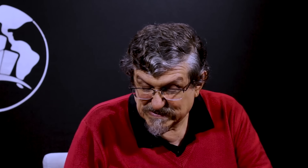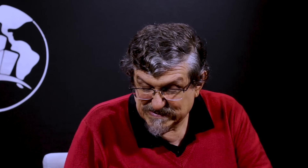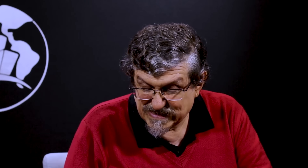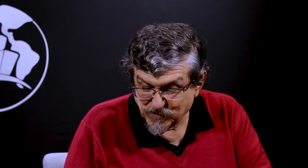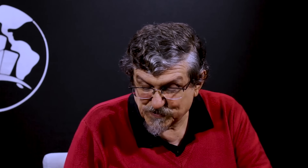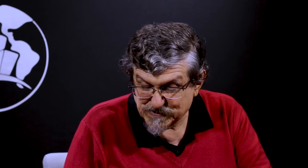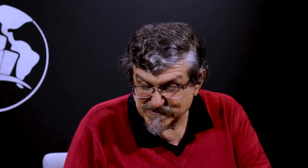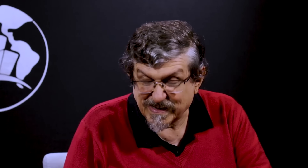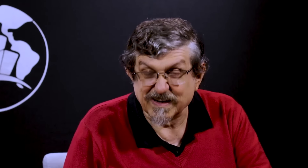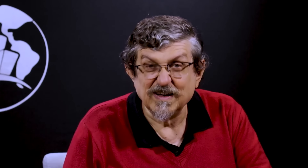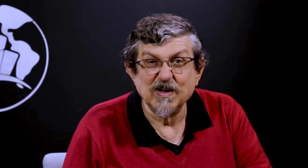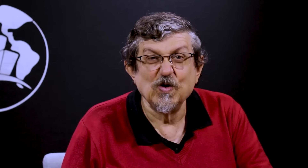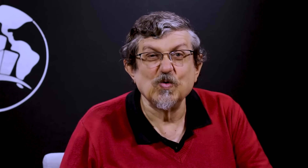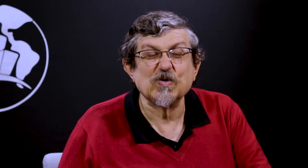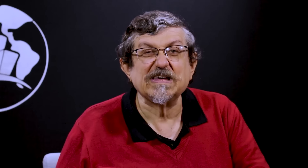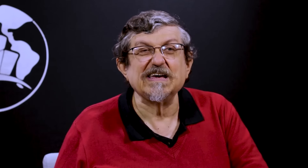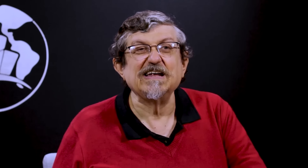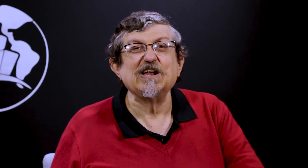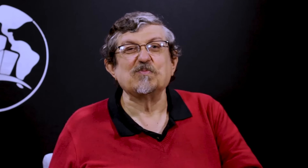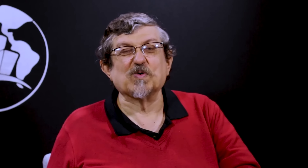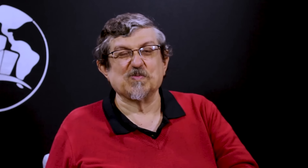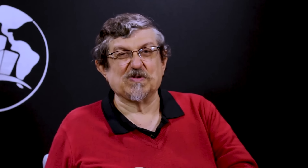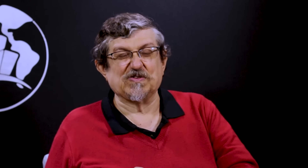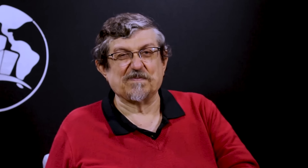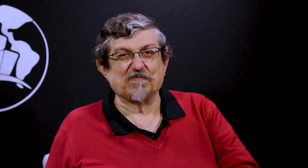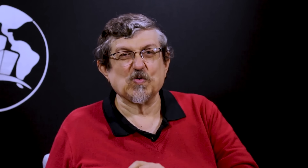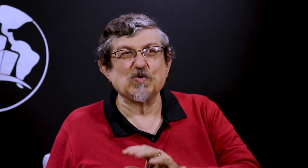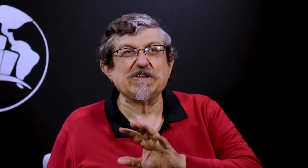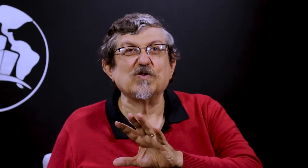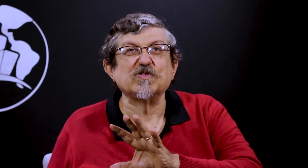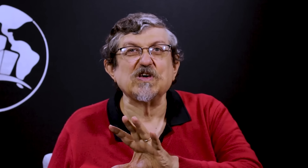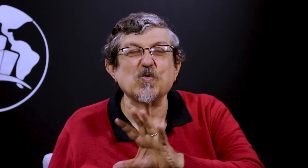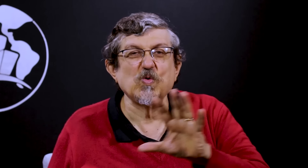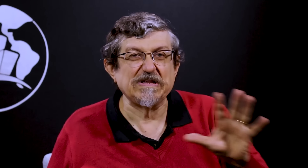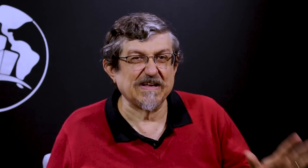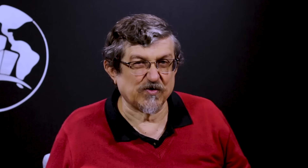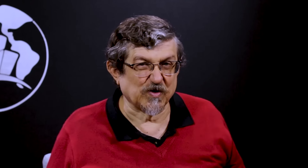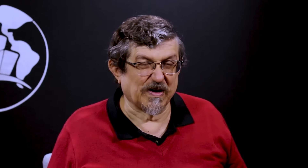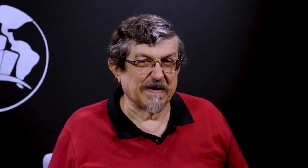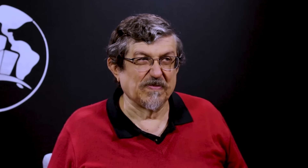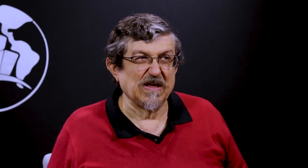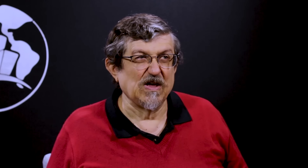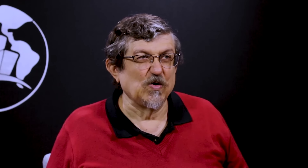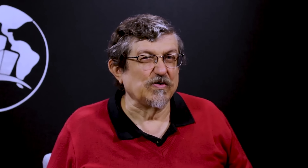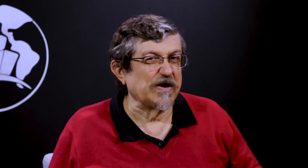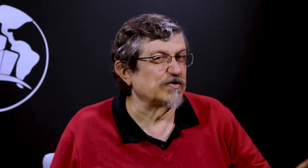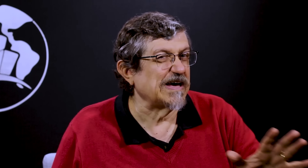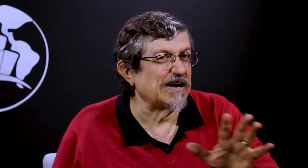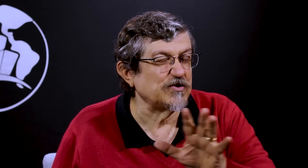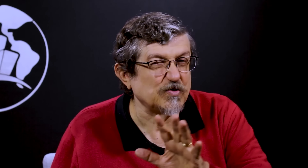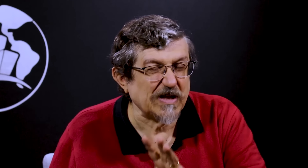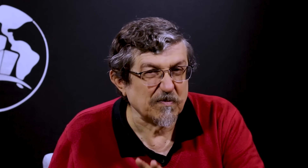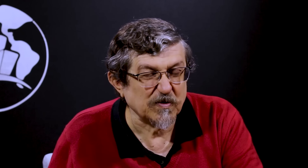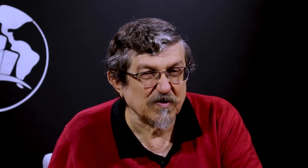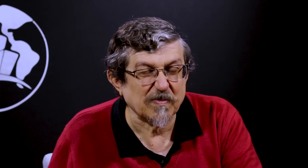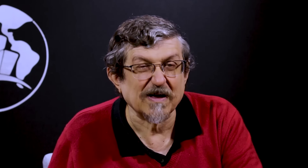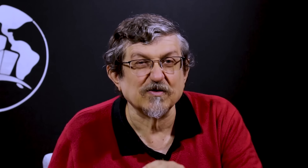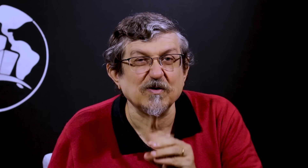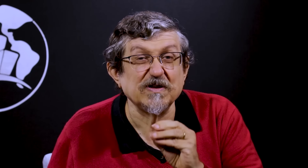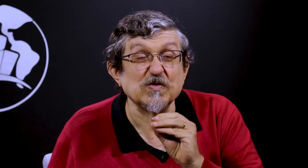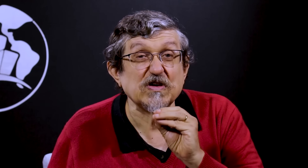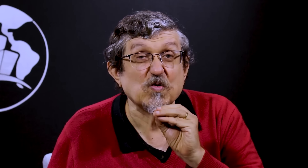enquanto não fizer o que lhe prometi. O Deus que cuida da história, o Deus que age no tempo e